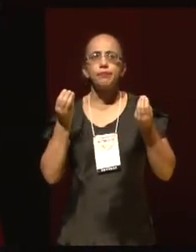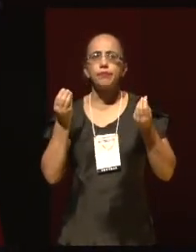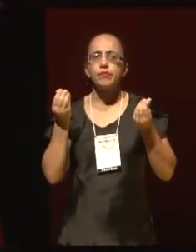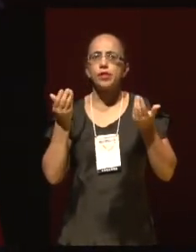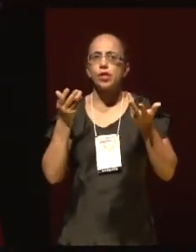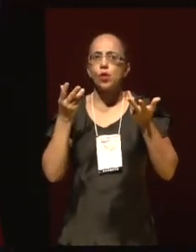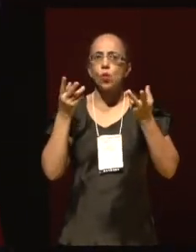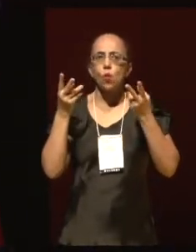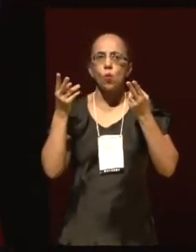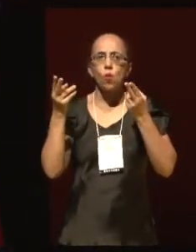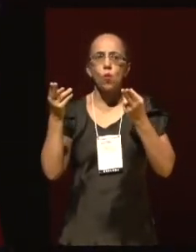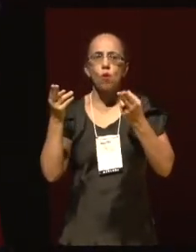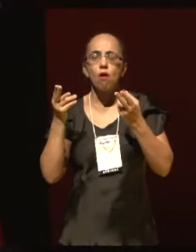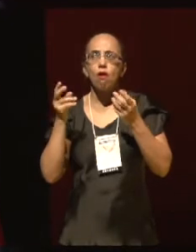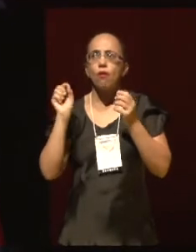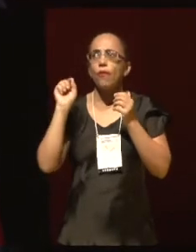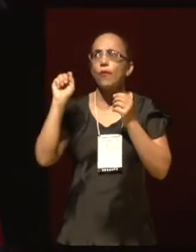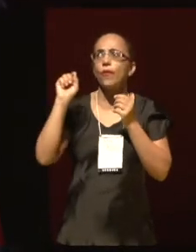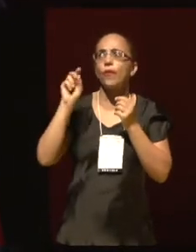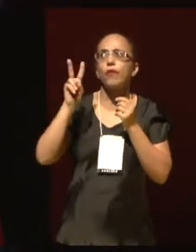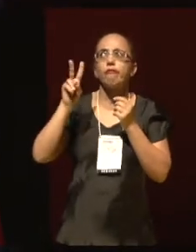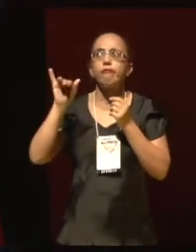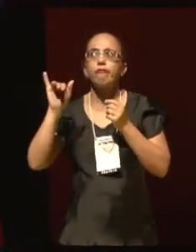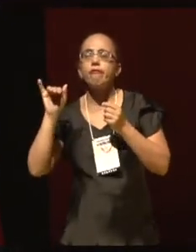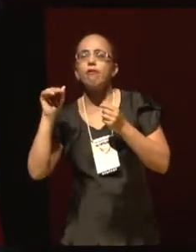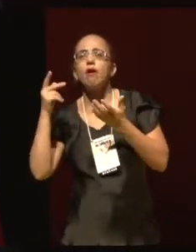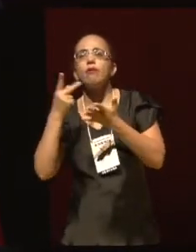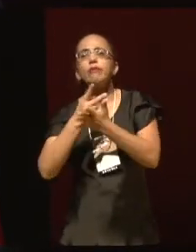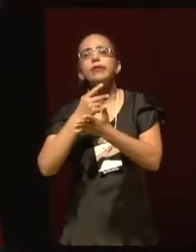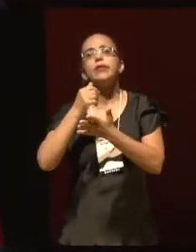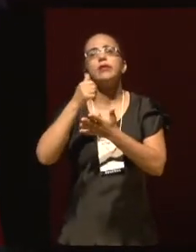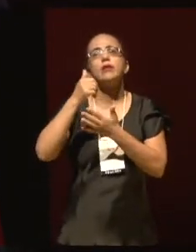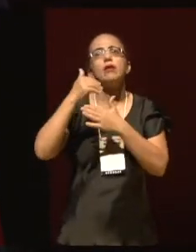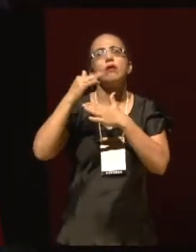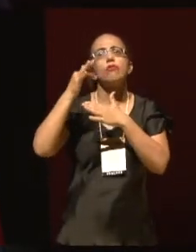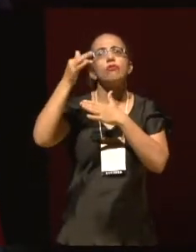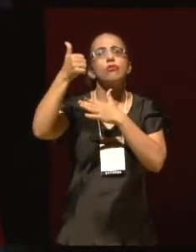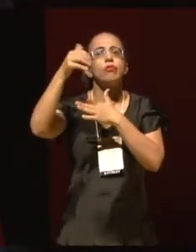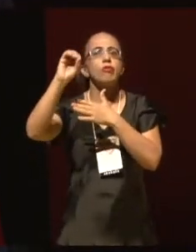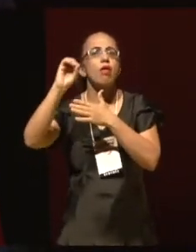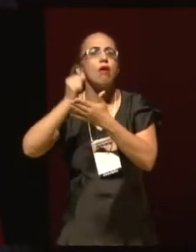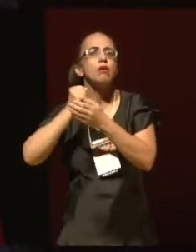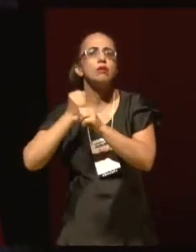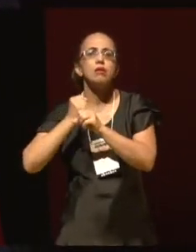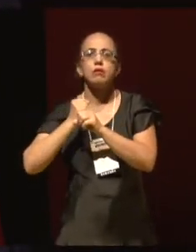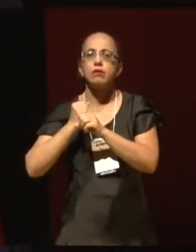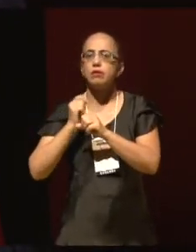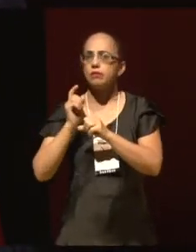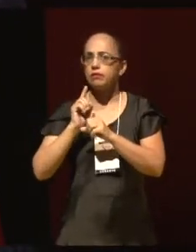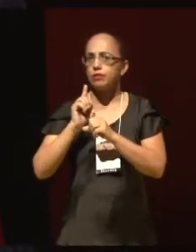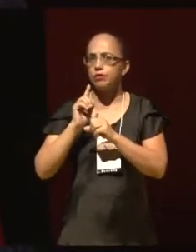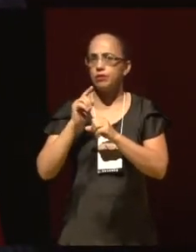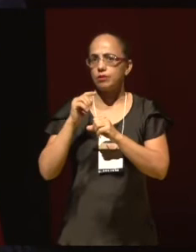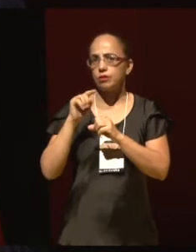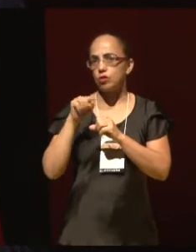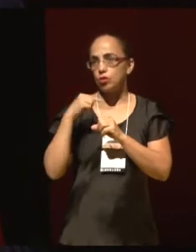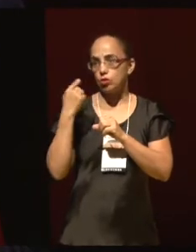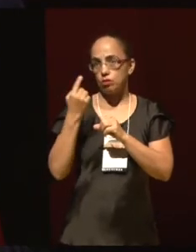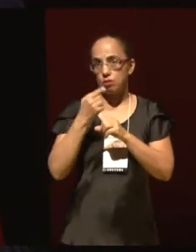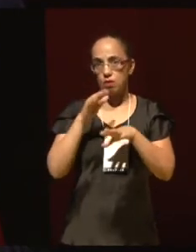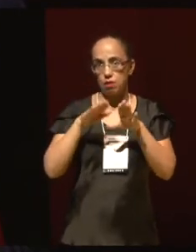enquanto que vai acontecer daqui a 10 anos. Muitas vezes nós queremos saber o futuro bem simples.